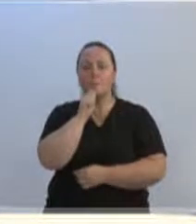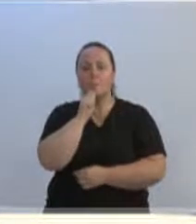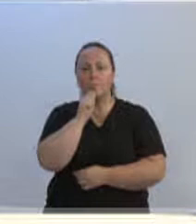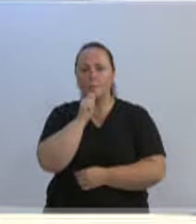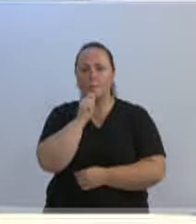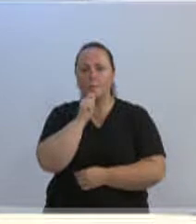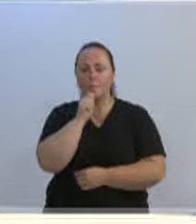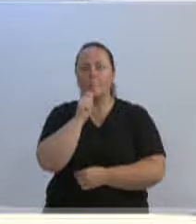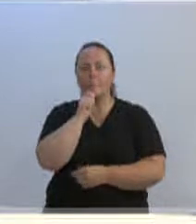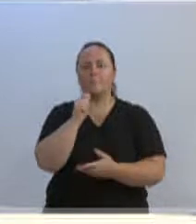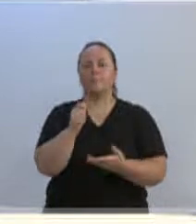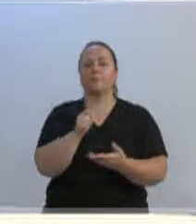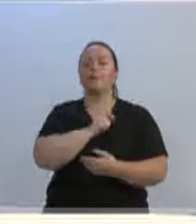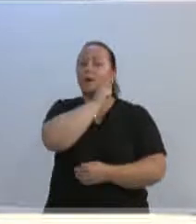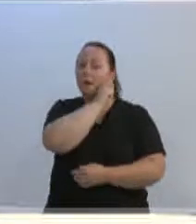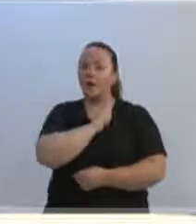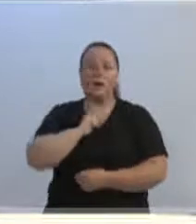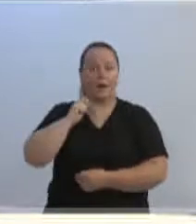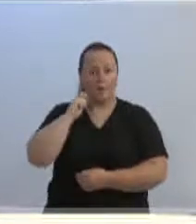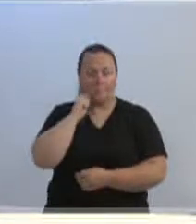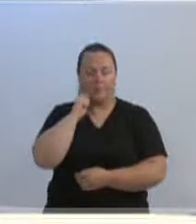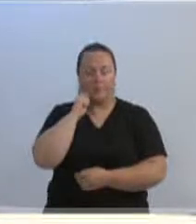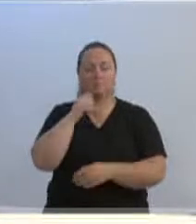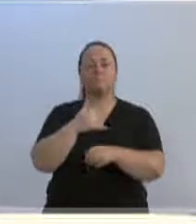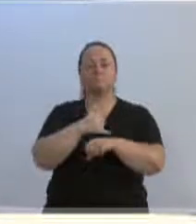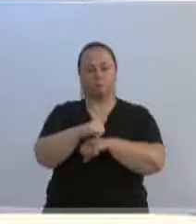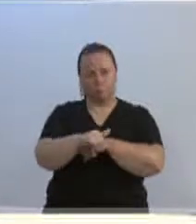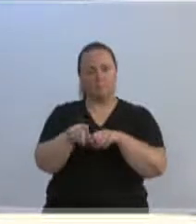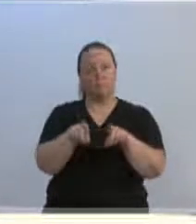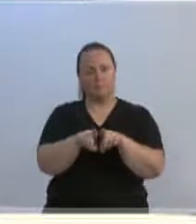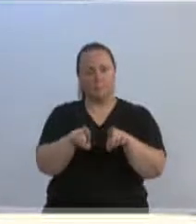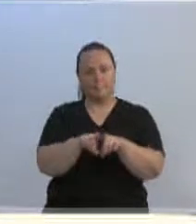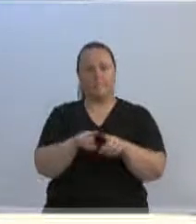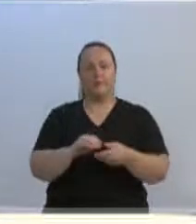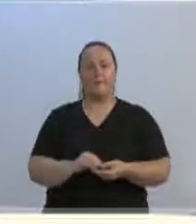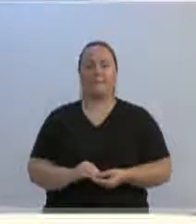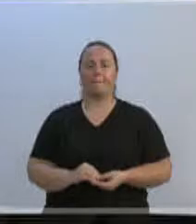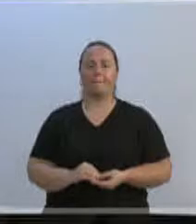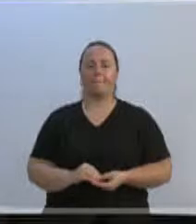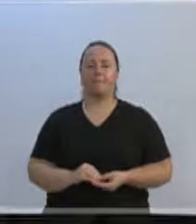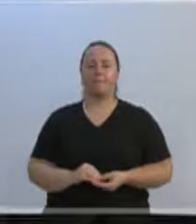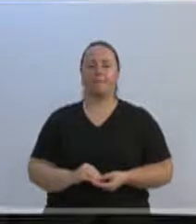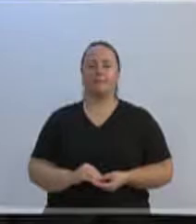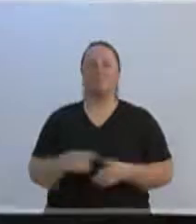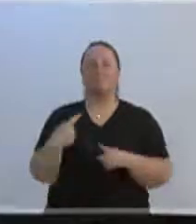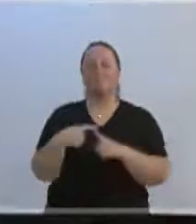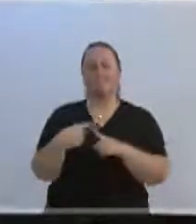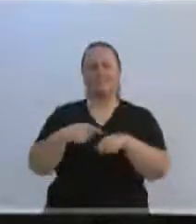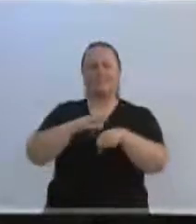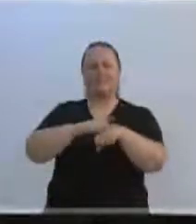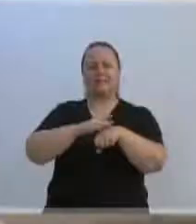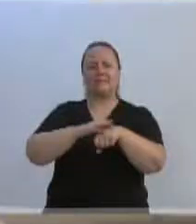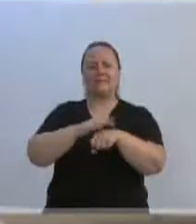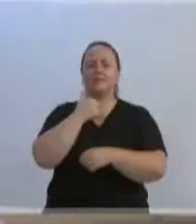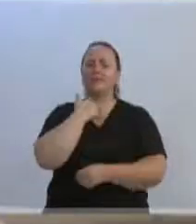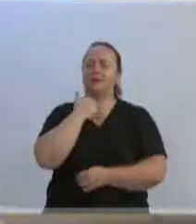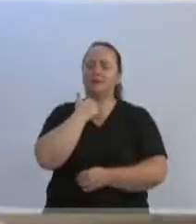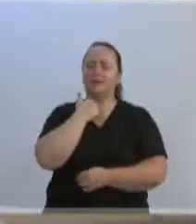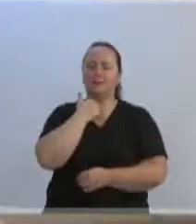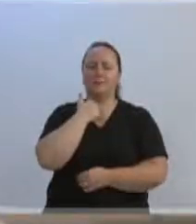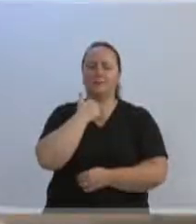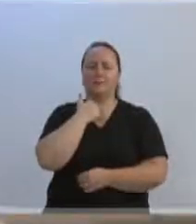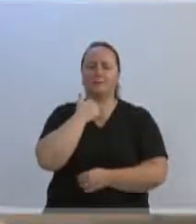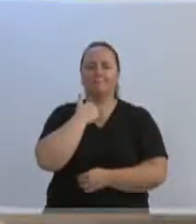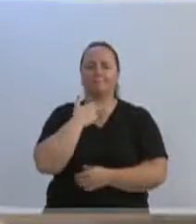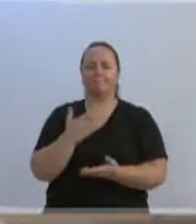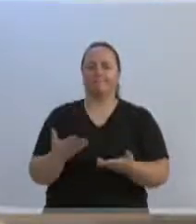ricardo alba é por motivos de doença não poderá participar